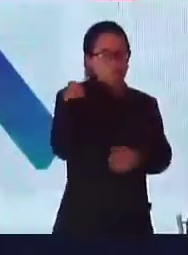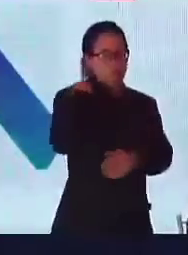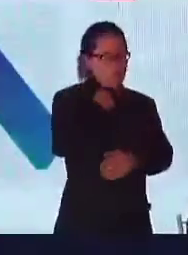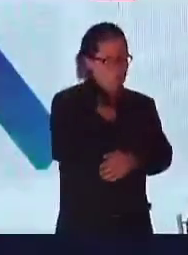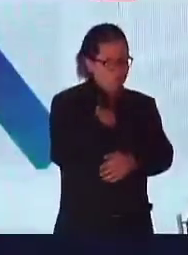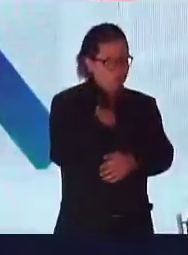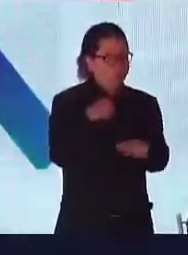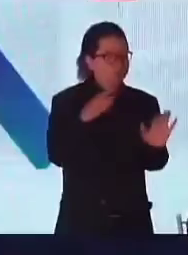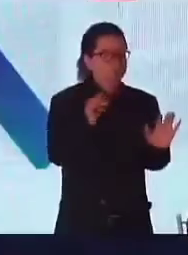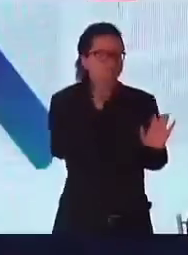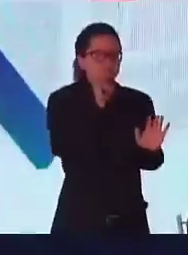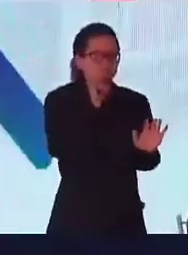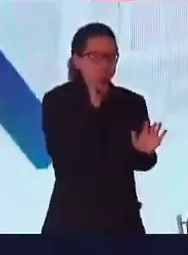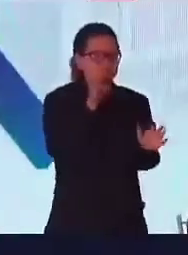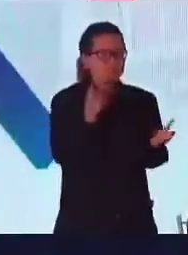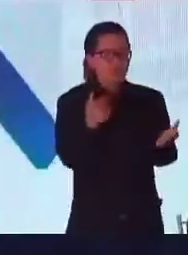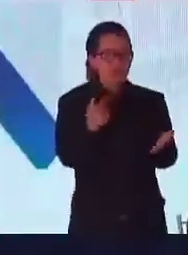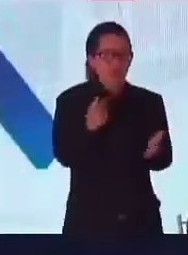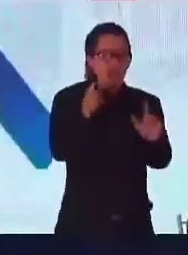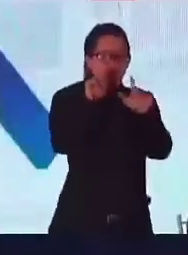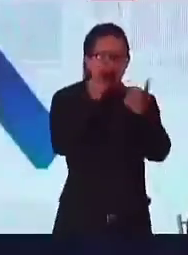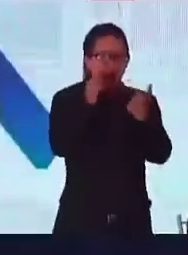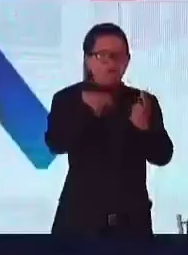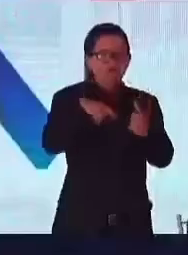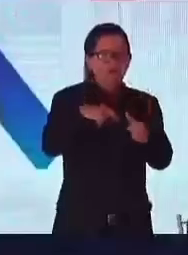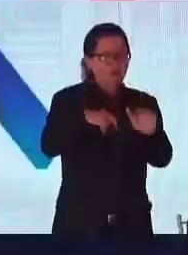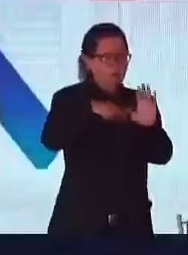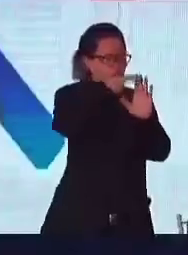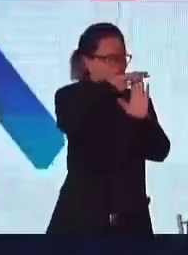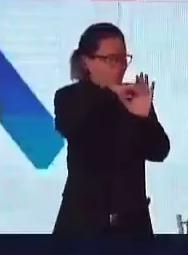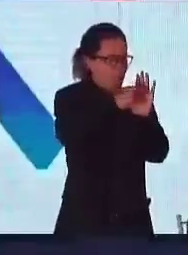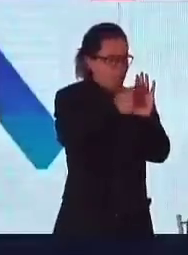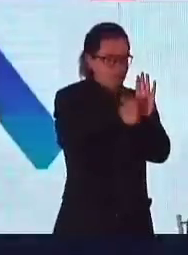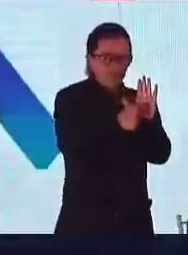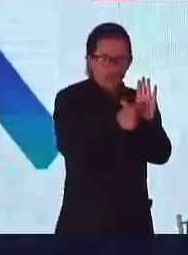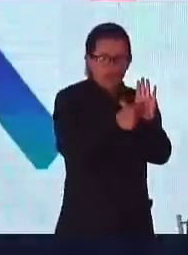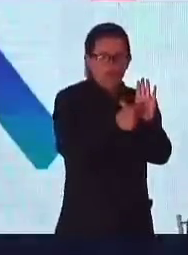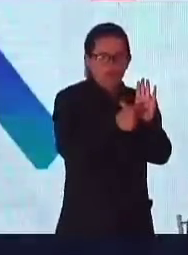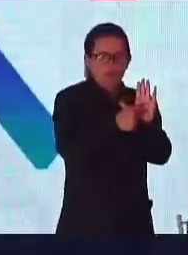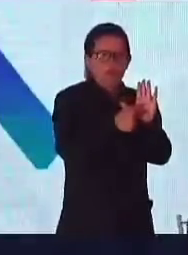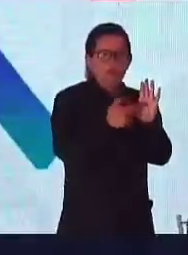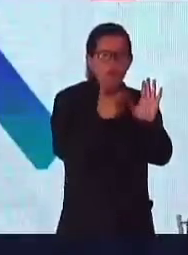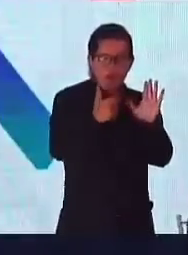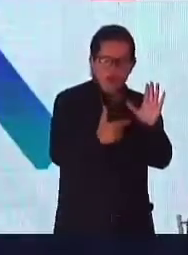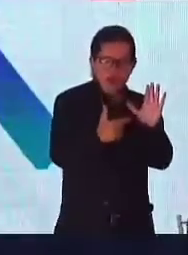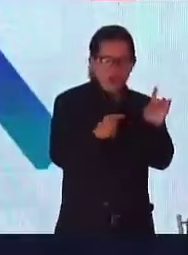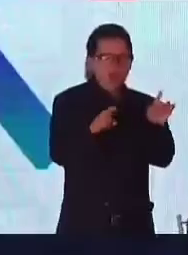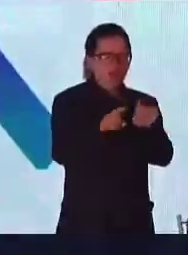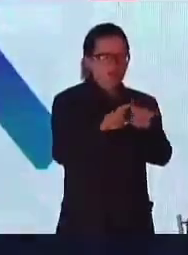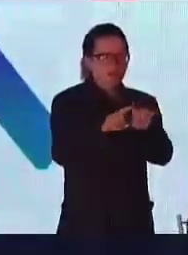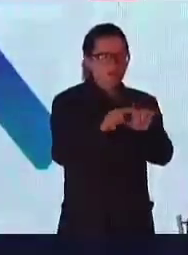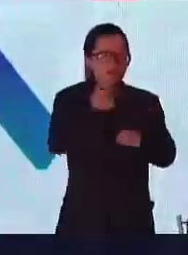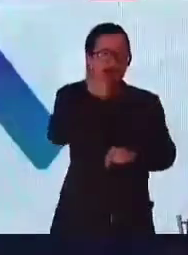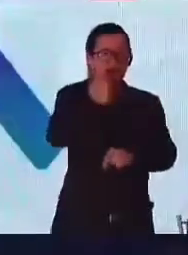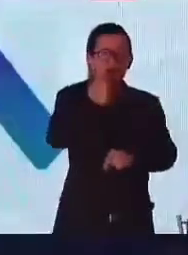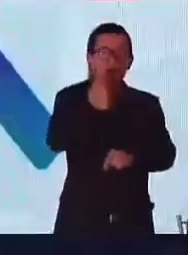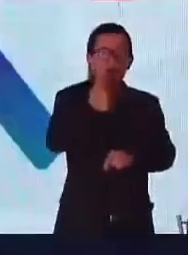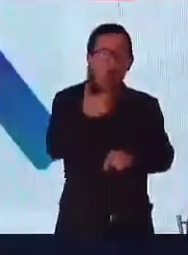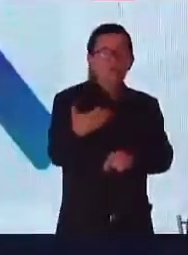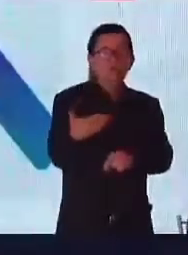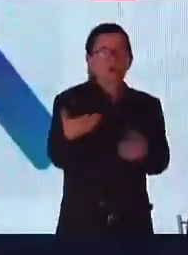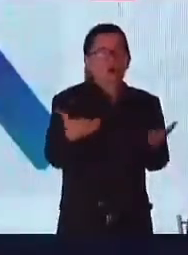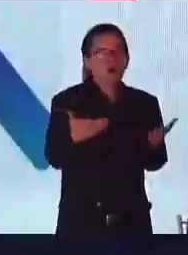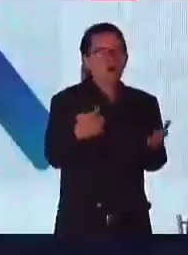exemplo, Alagoas na 7ª posição no Brasil e a 1ª no Nordeste, em cobertura de bolsa para estudantes da pós-graduação.